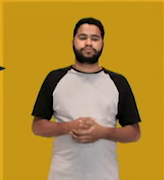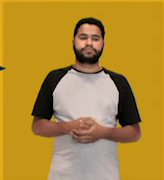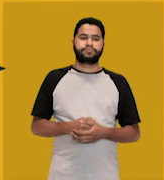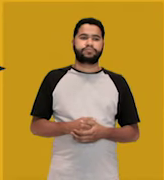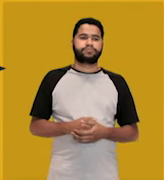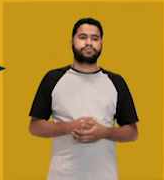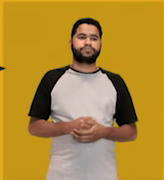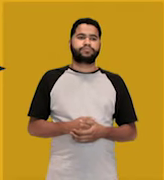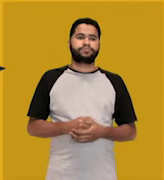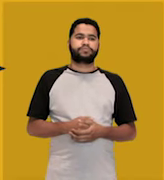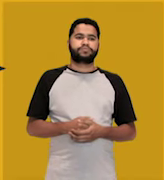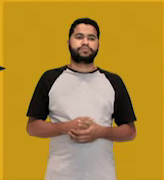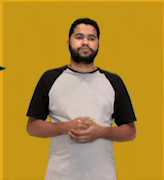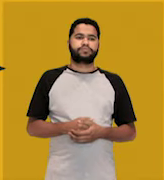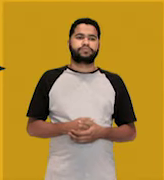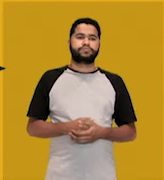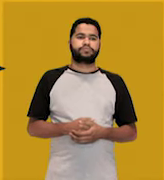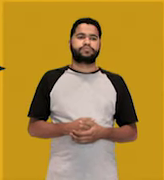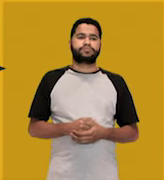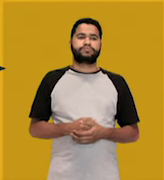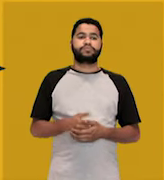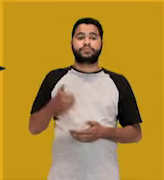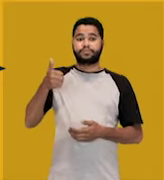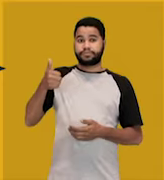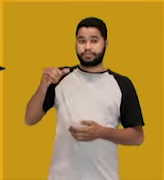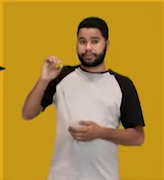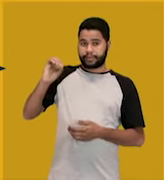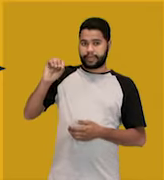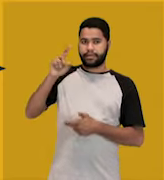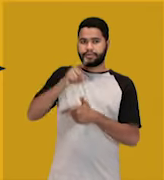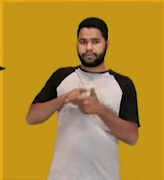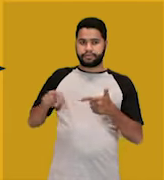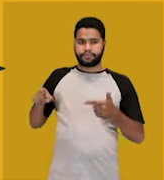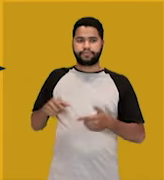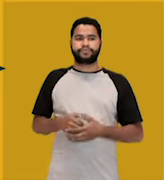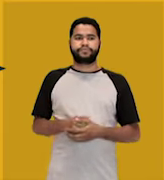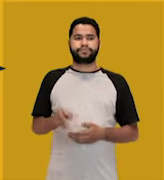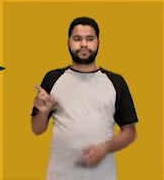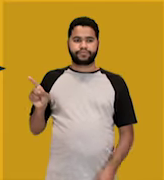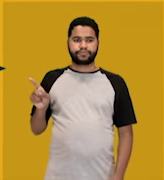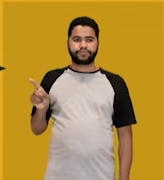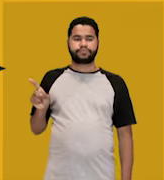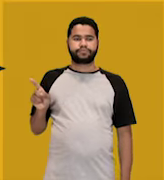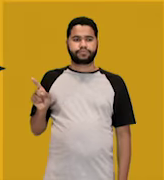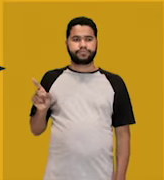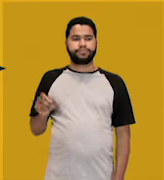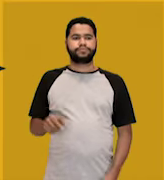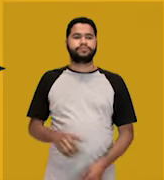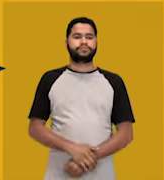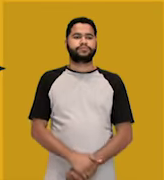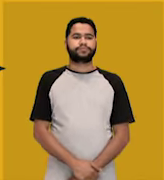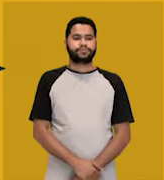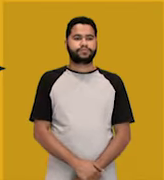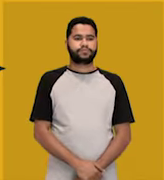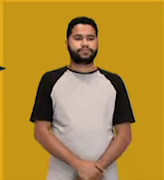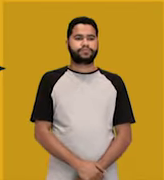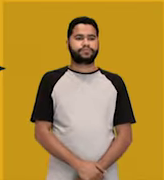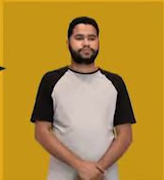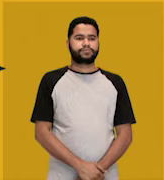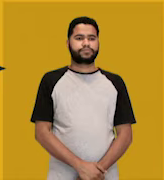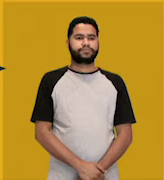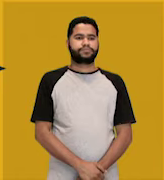4, 5, 6, 7, 8, 9, 10. Então, nós vamos contar. 1, 2, 3, 4,